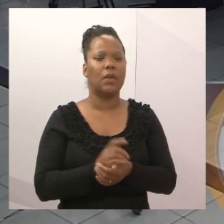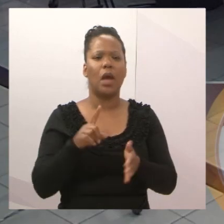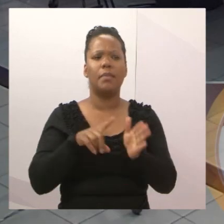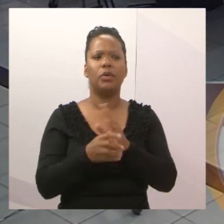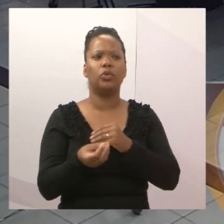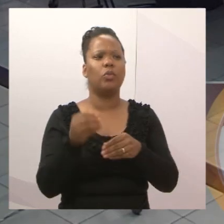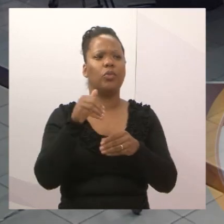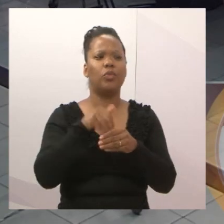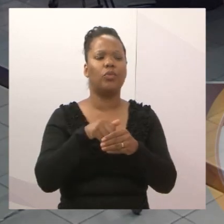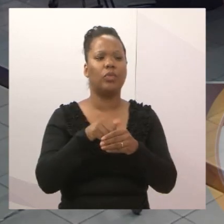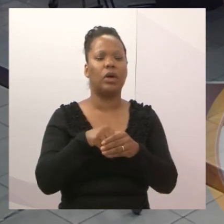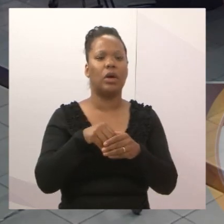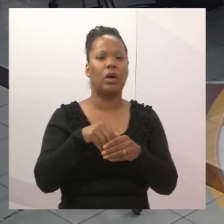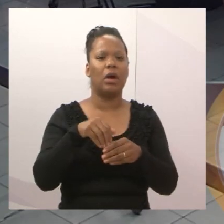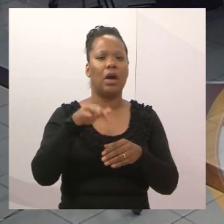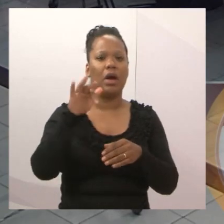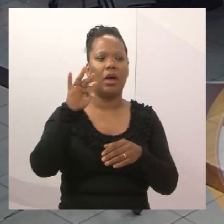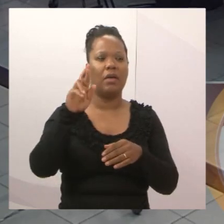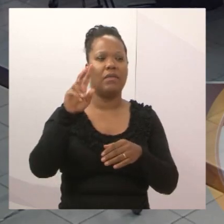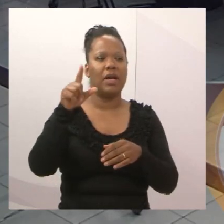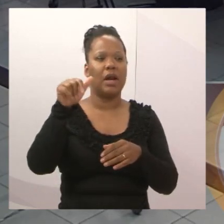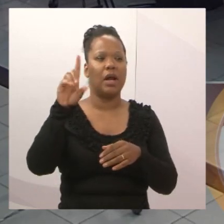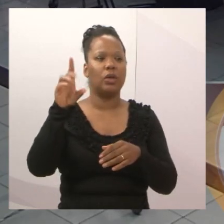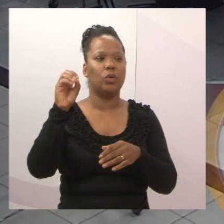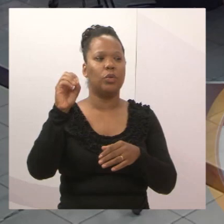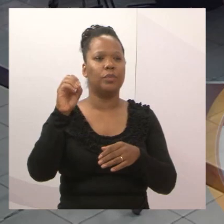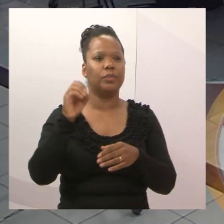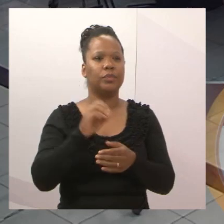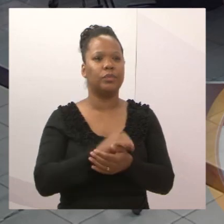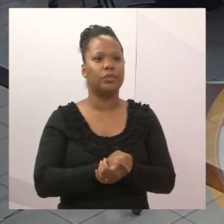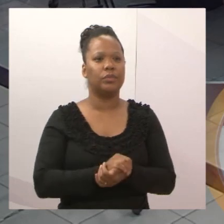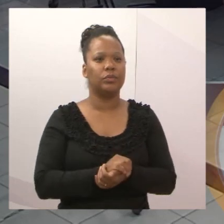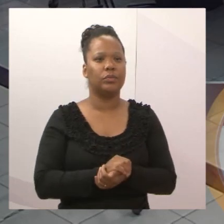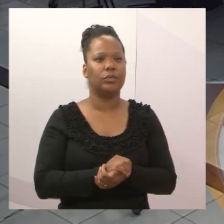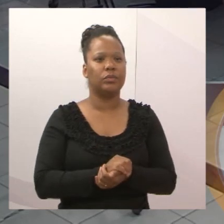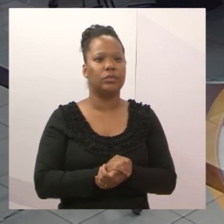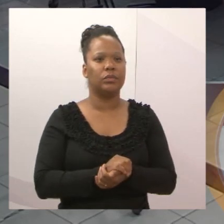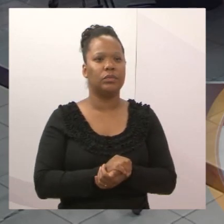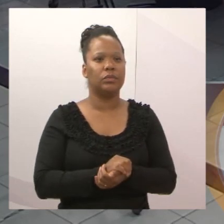Como vota o vereador Fernando da Ótica Original?